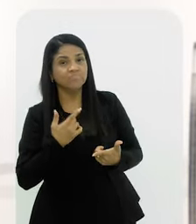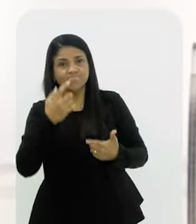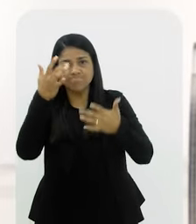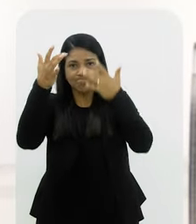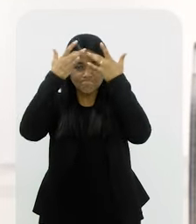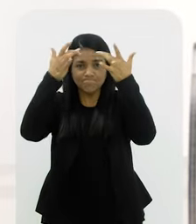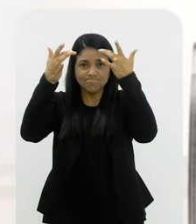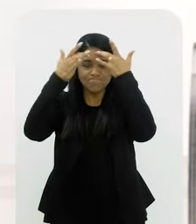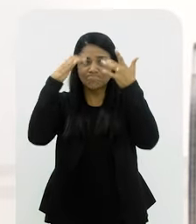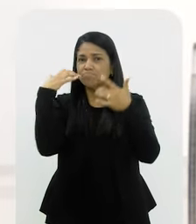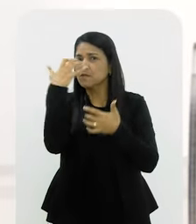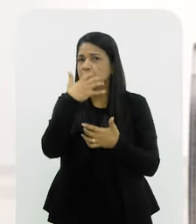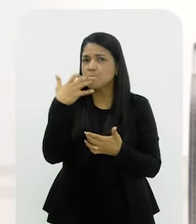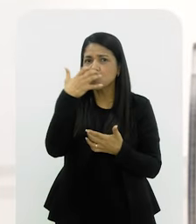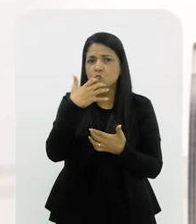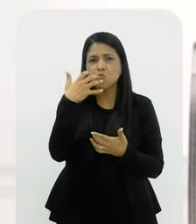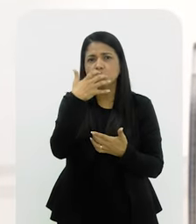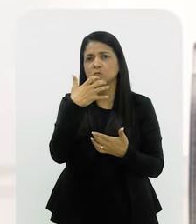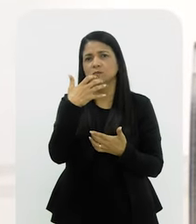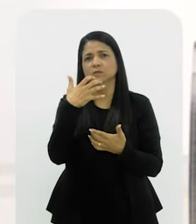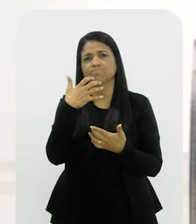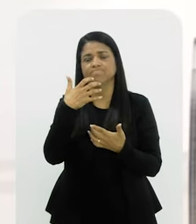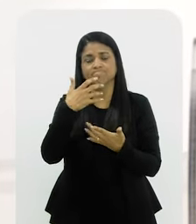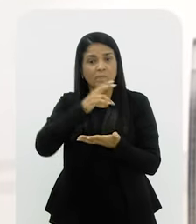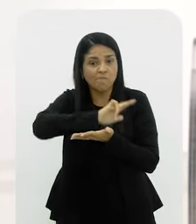cabeça era uma coisa assim,